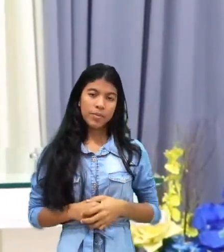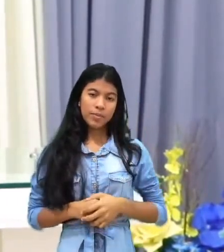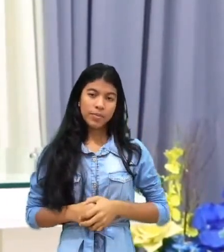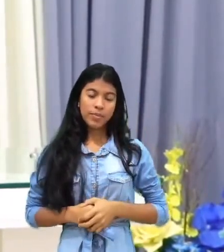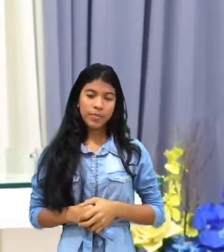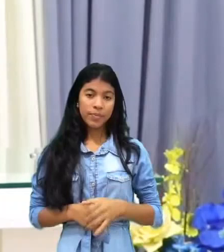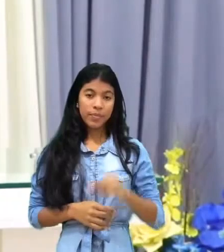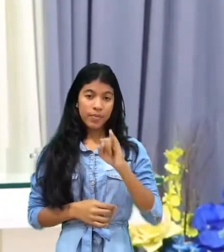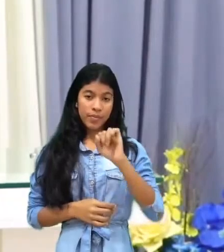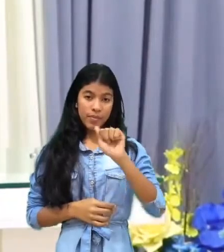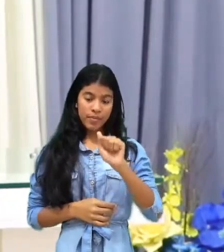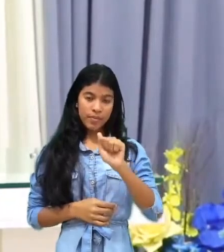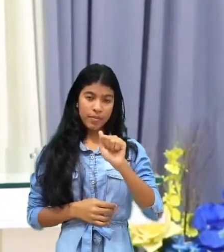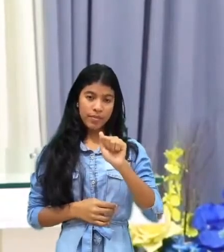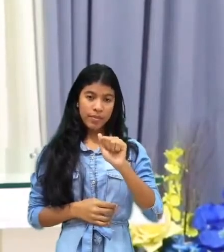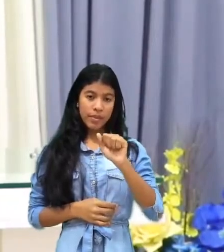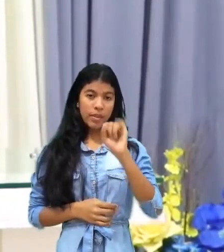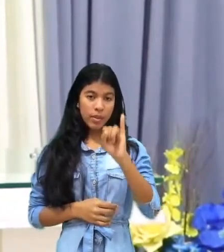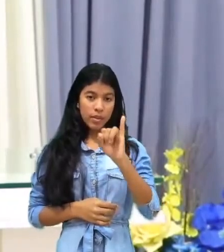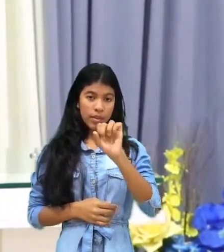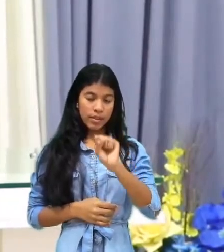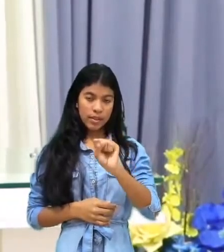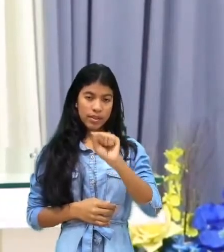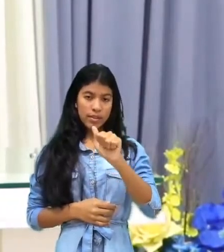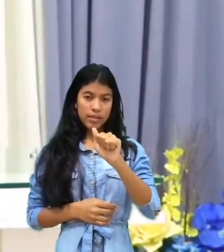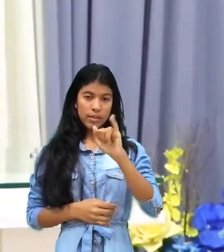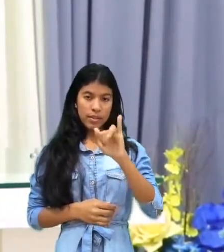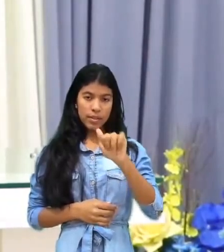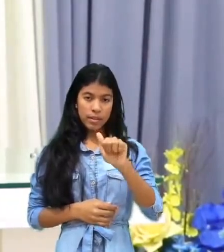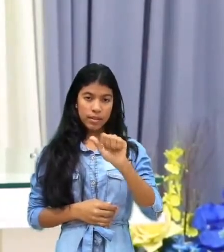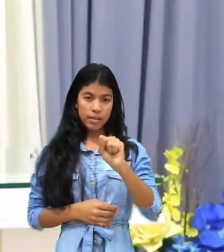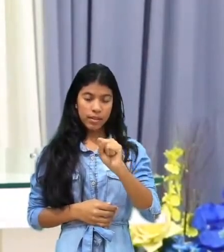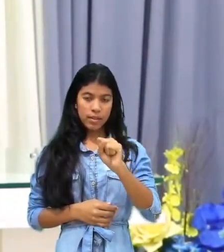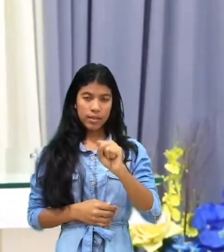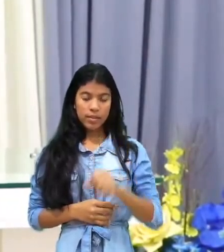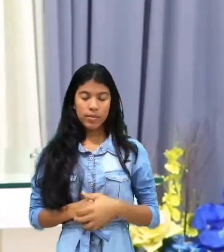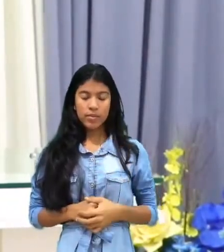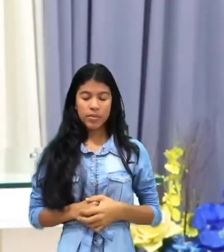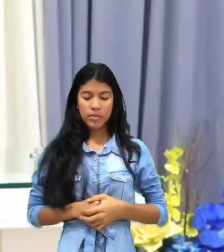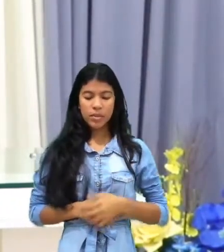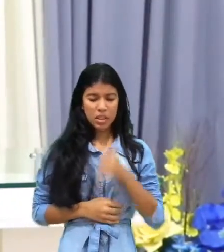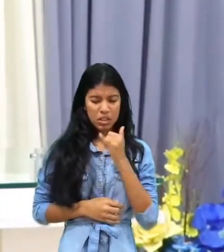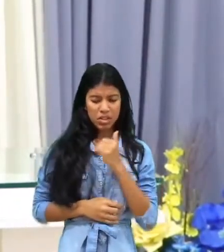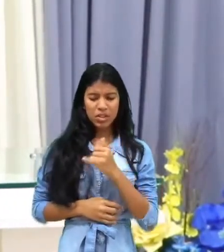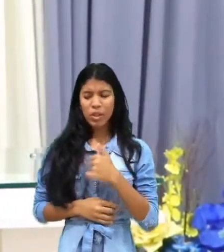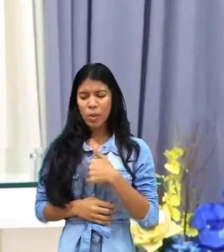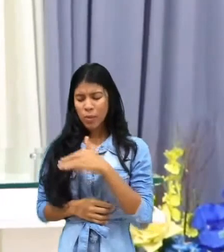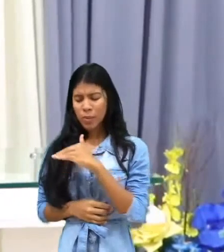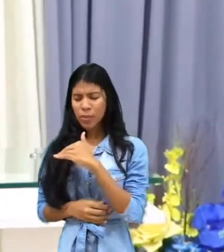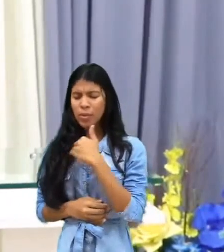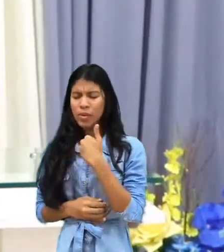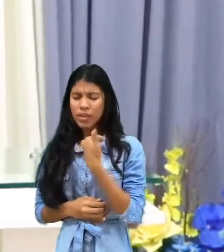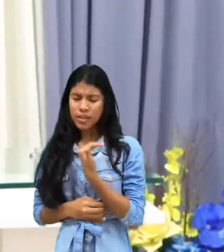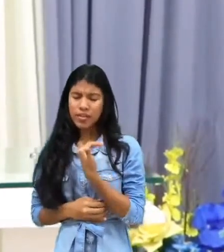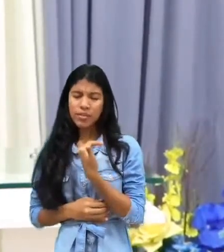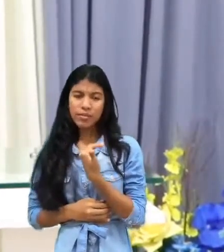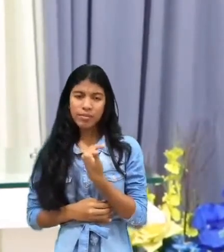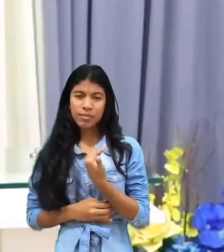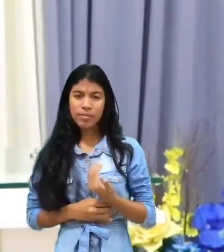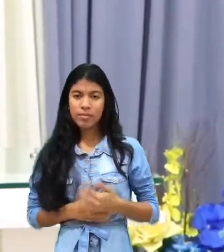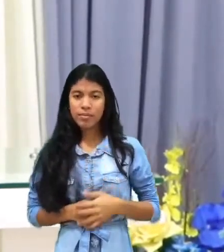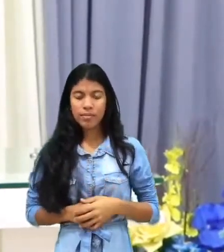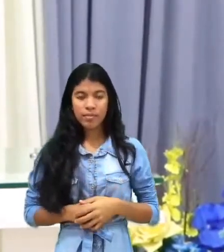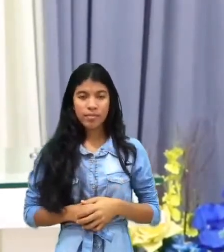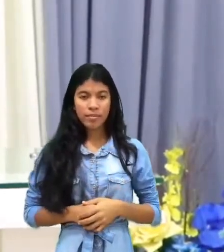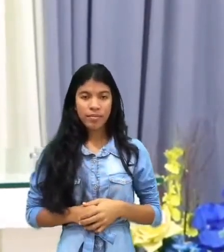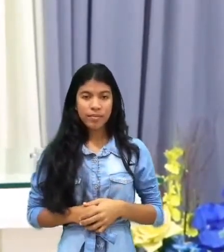disse, eu vou perecendo. A glória de Deus era algo extraordinário e ele não valia nada,